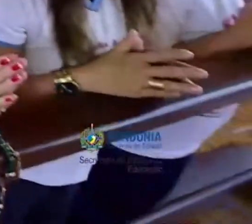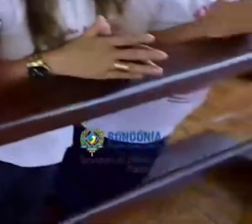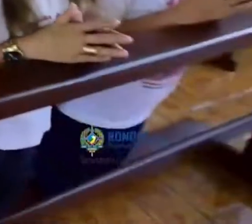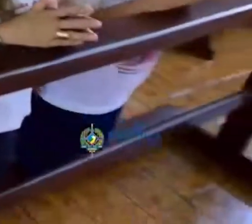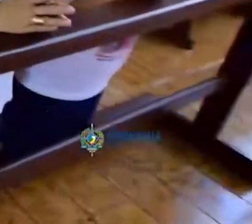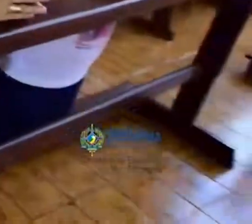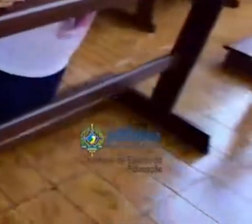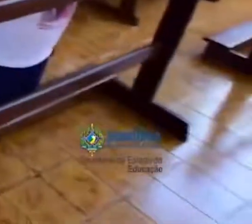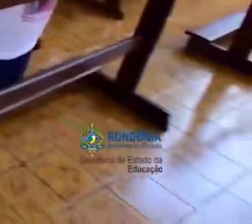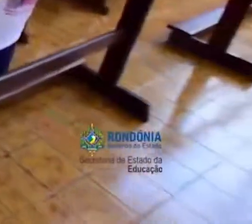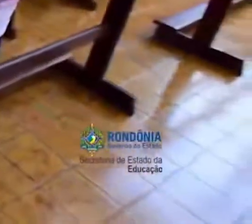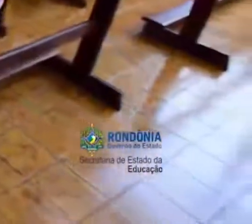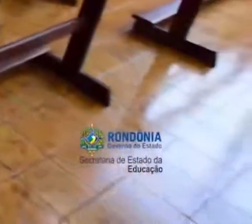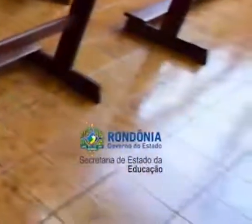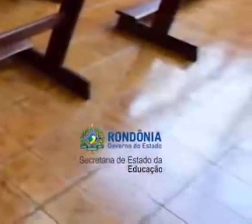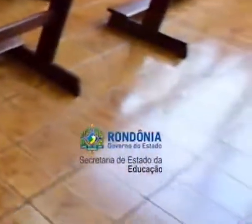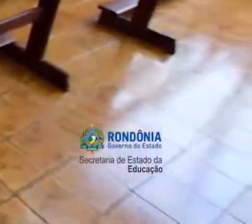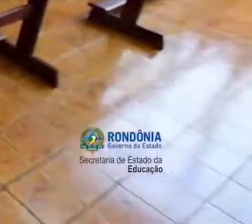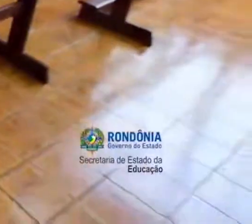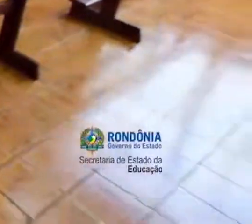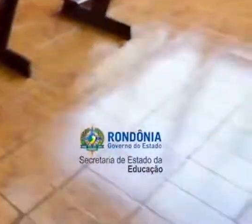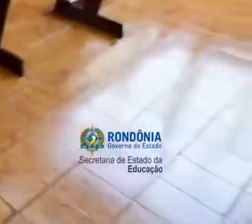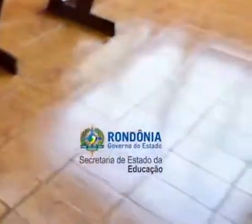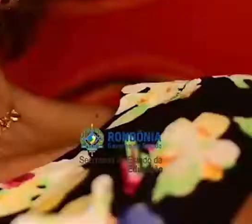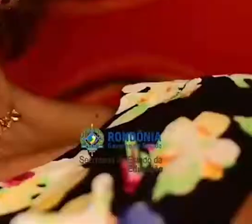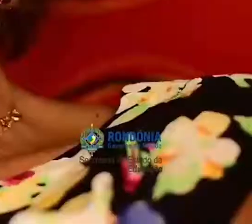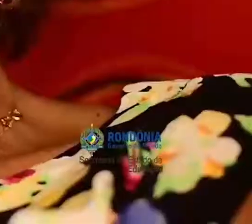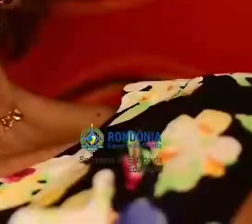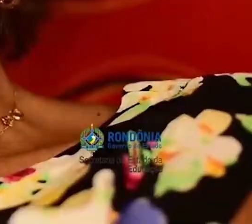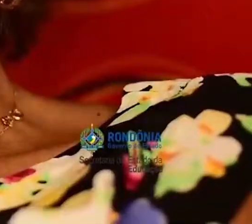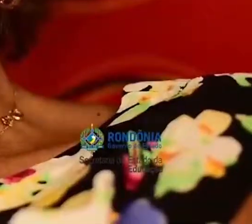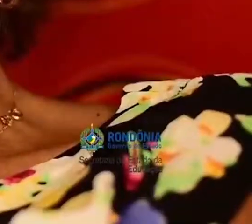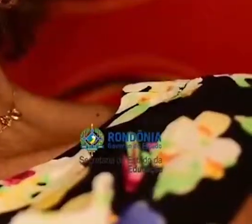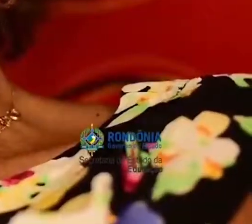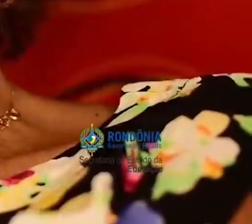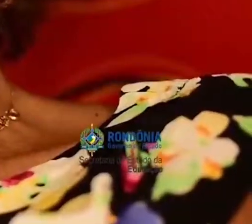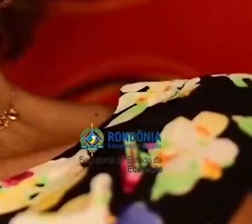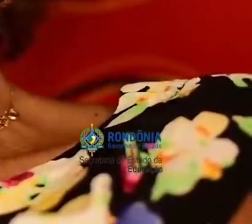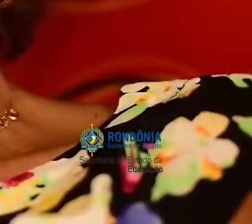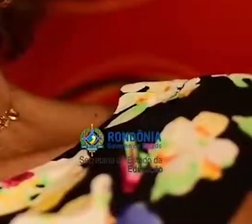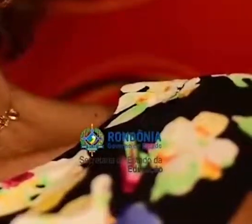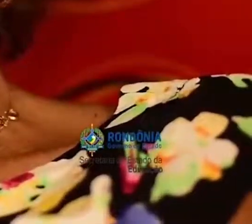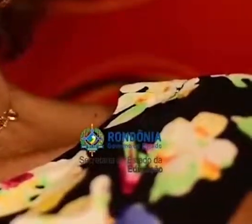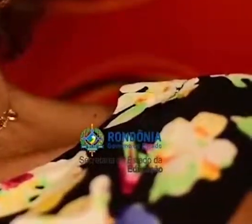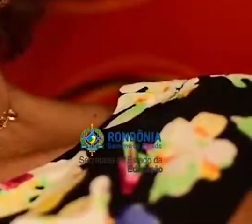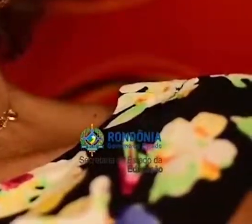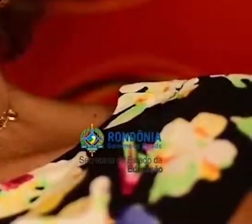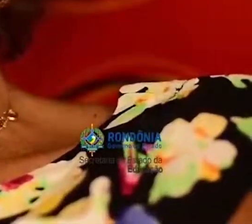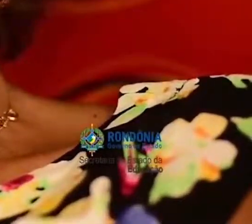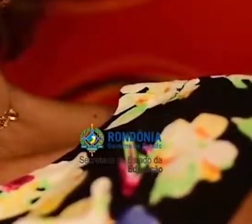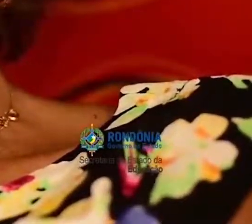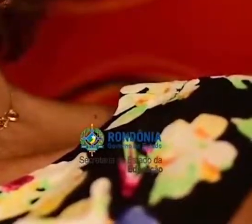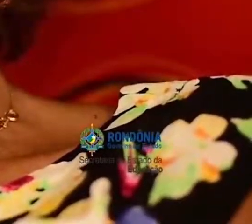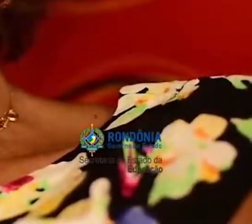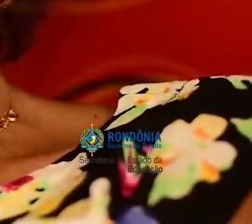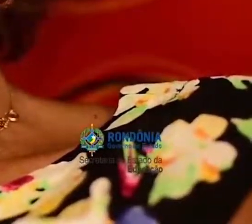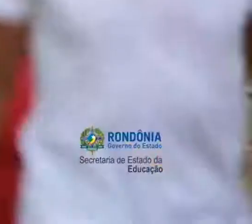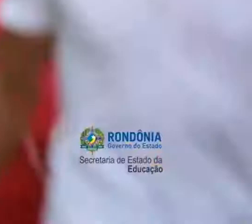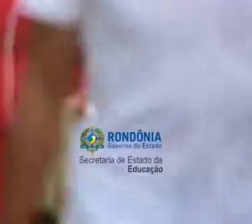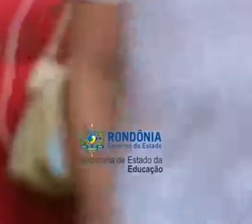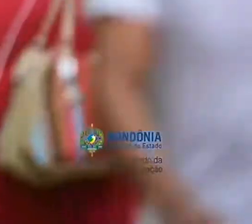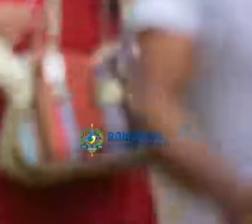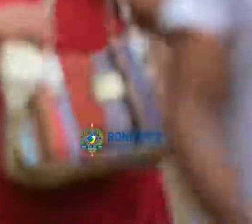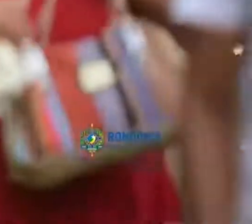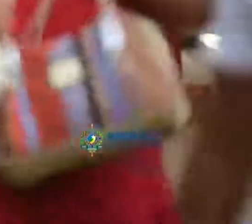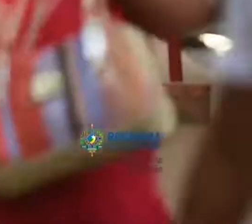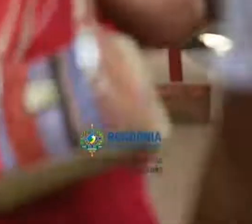consistem em revelações de uma divindade. Baseado na fé das pessoas, o conhecimento religioso é sagrado.